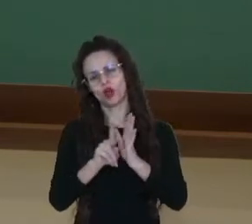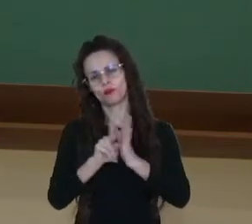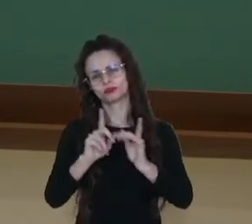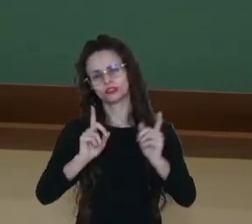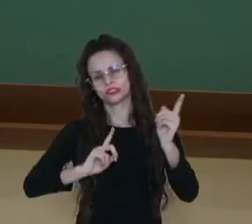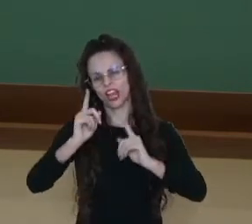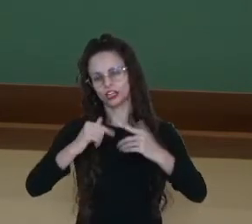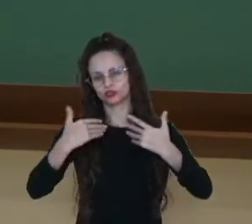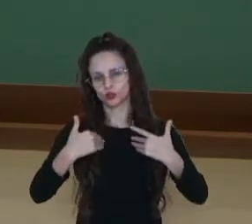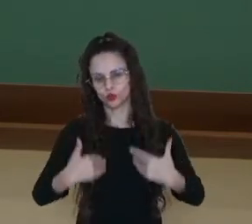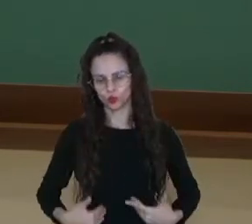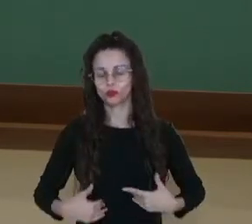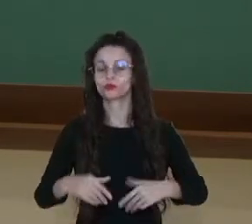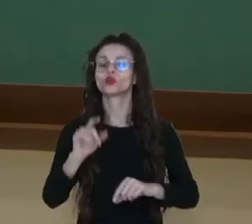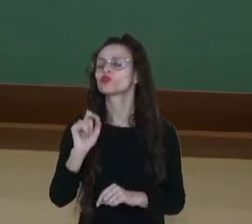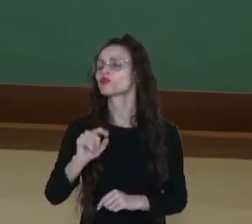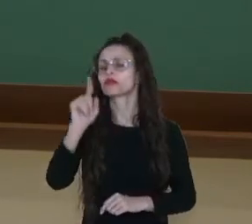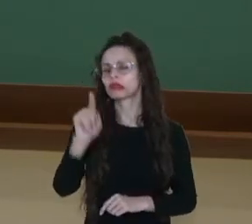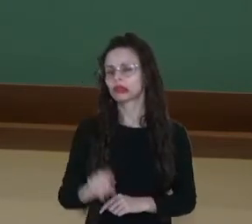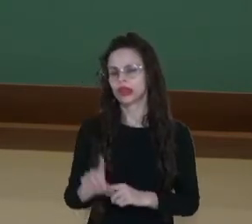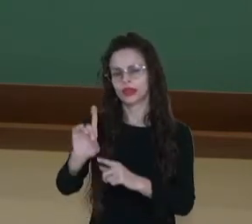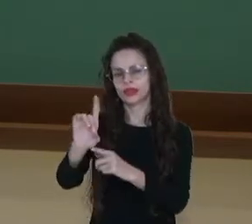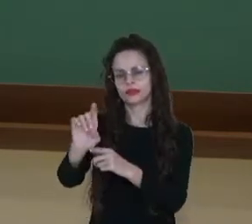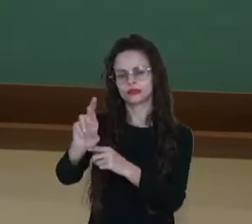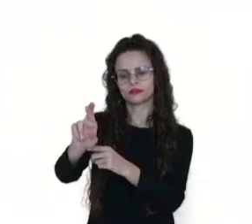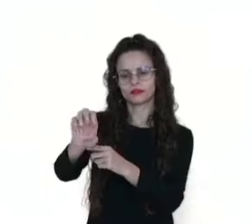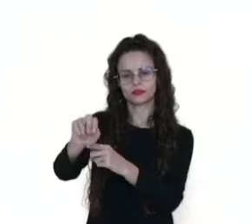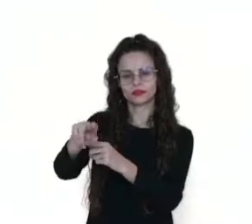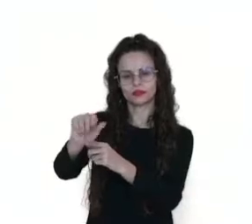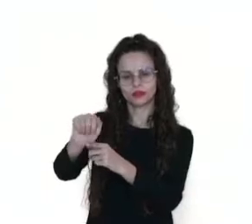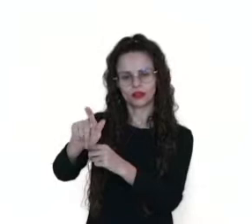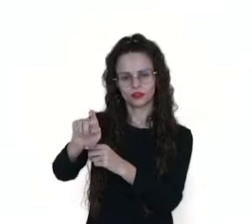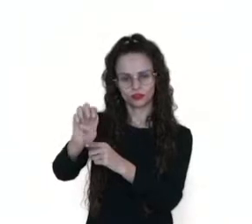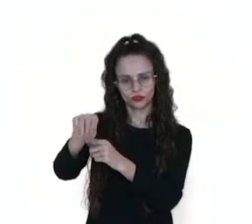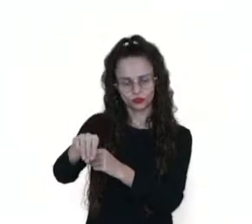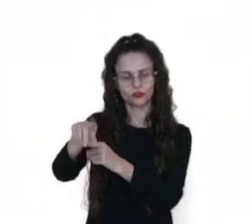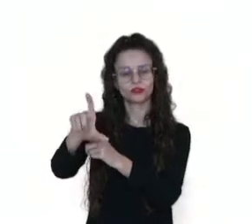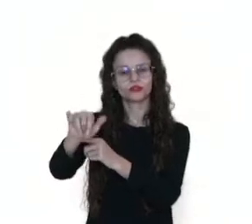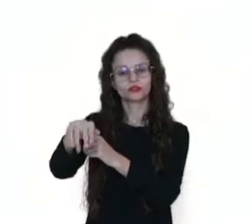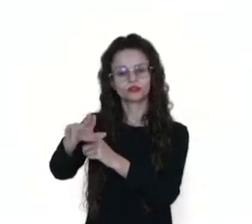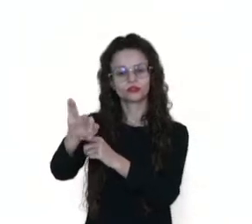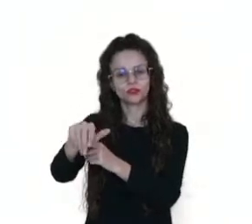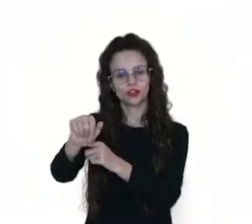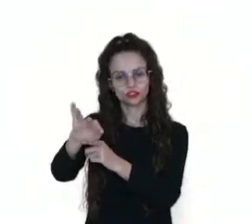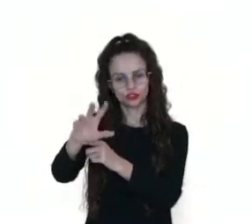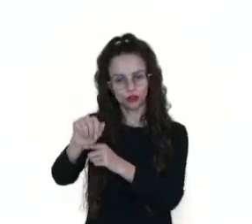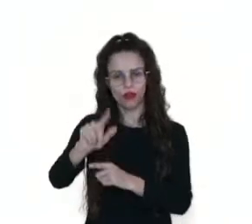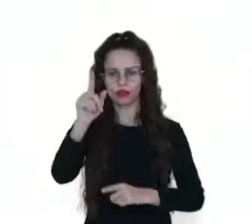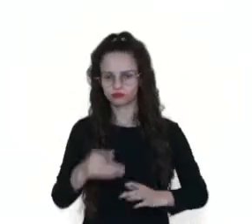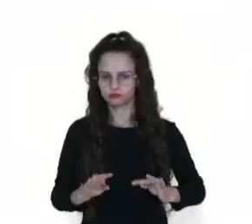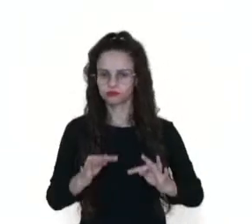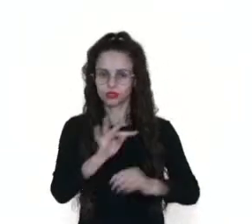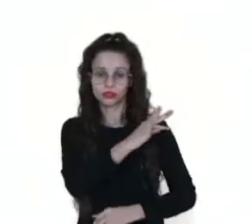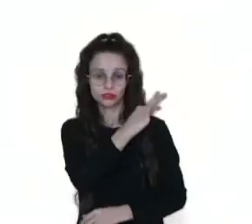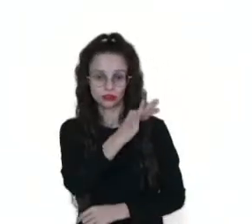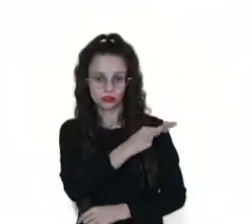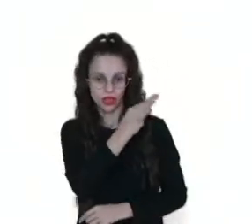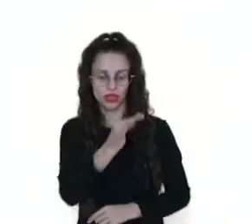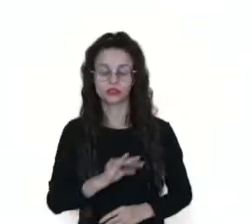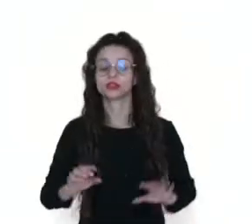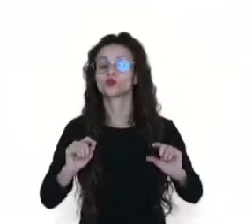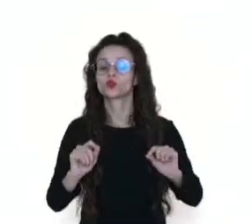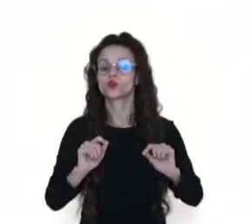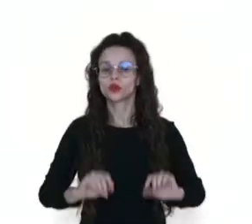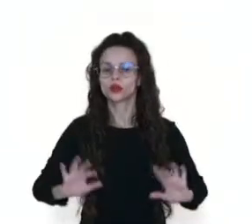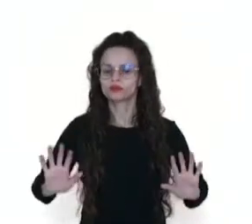o que vem a ser a drenagem linfática? É uma técnica de terapia corporal que auxilia,